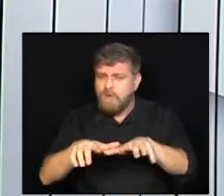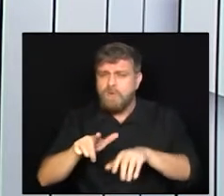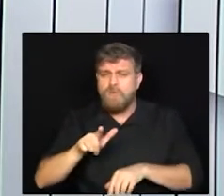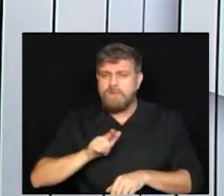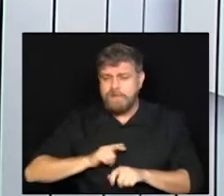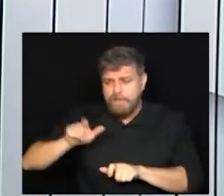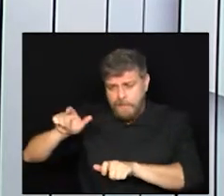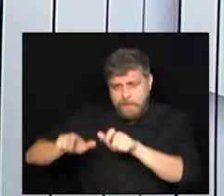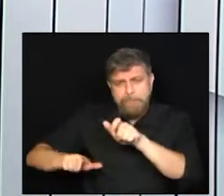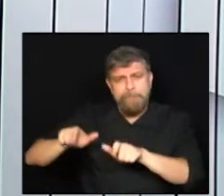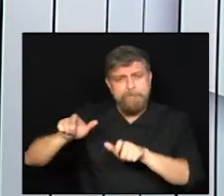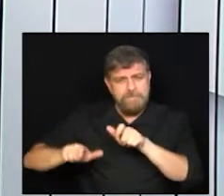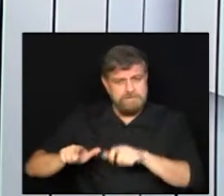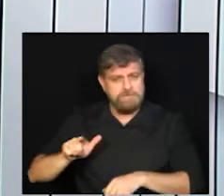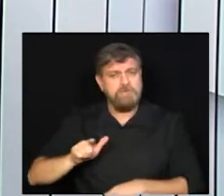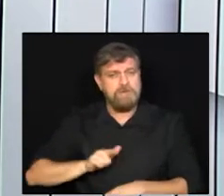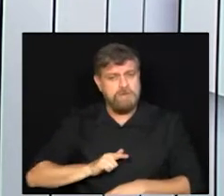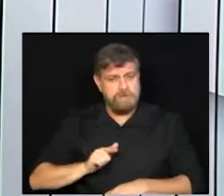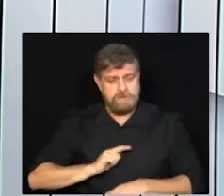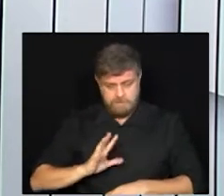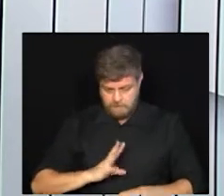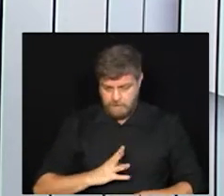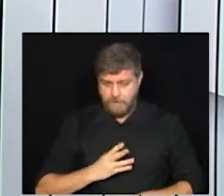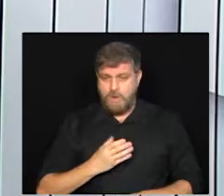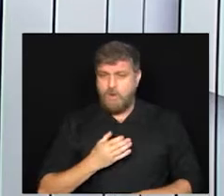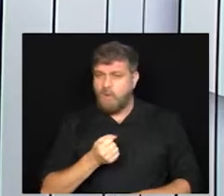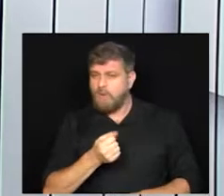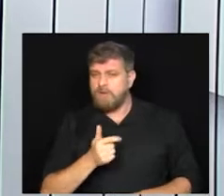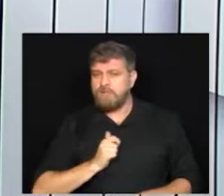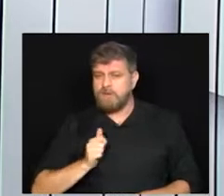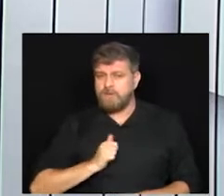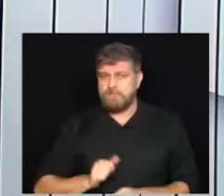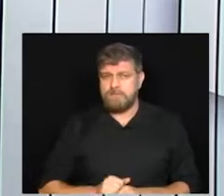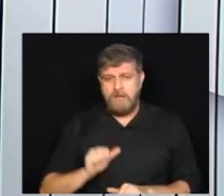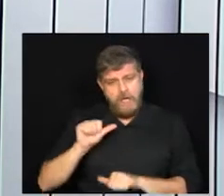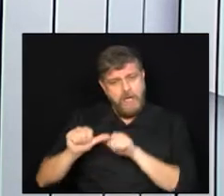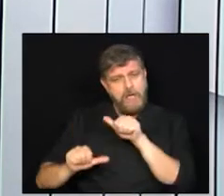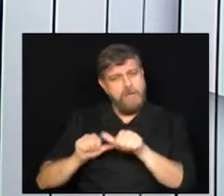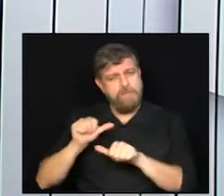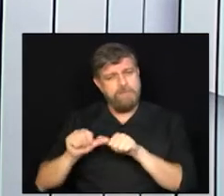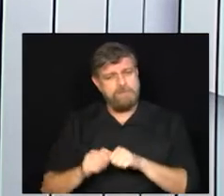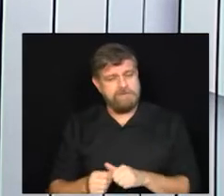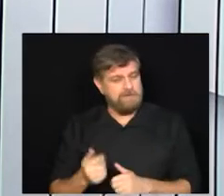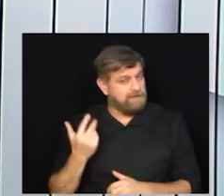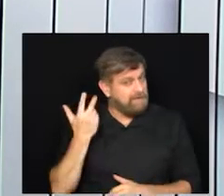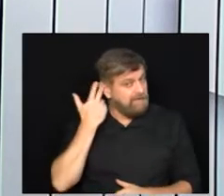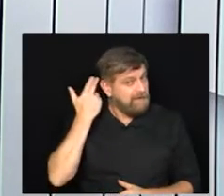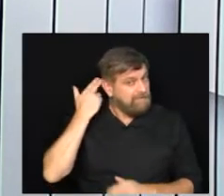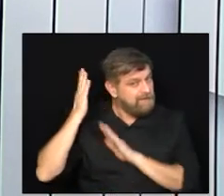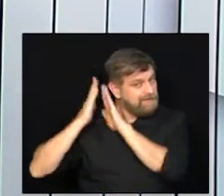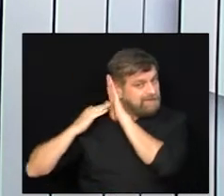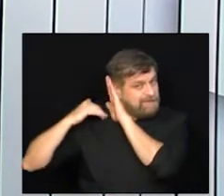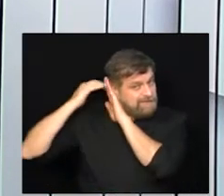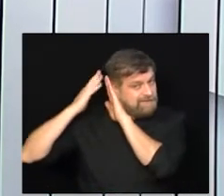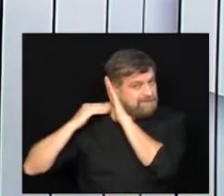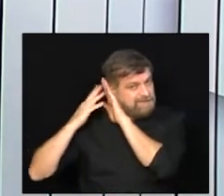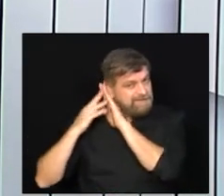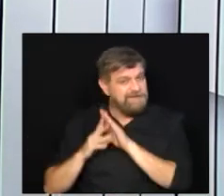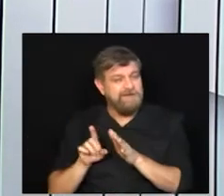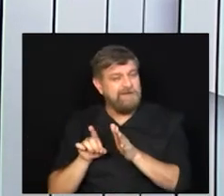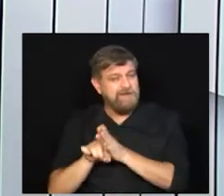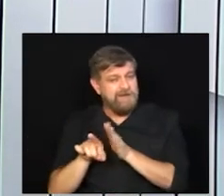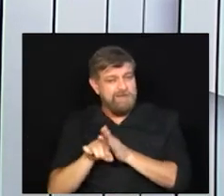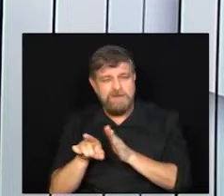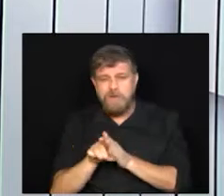inúmeras pessoas passaram a ter coragem para fazer mudanças em relação aos cabelos. Quer saber qual é